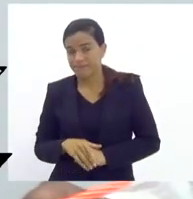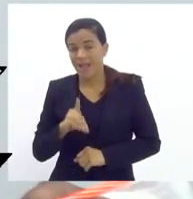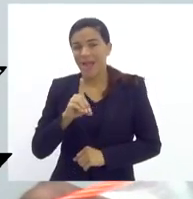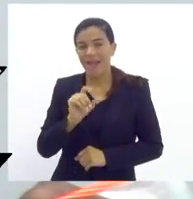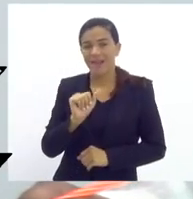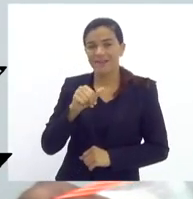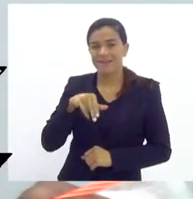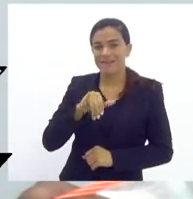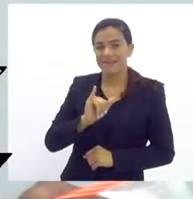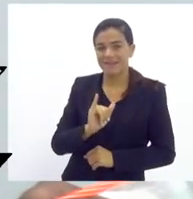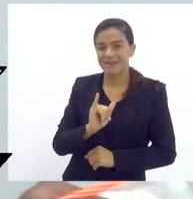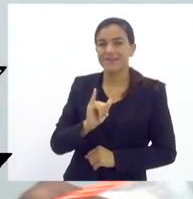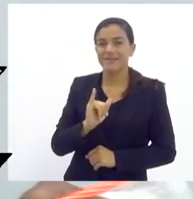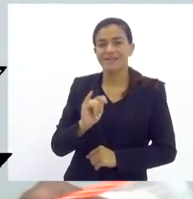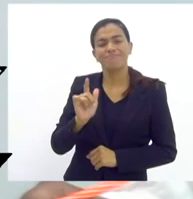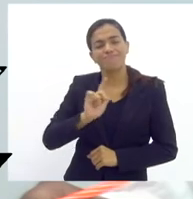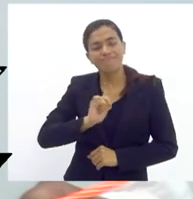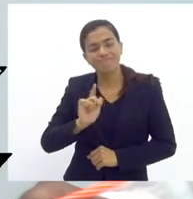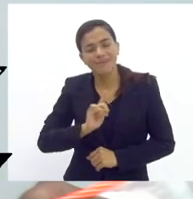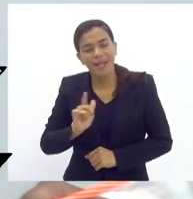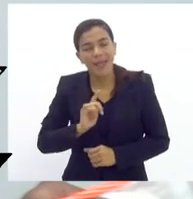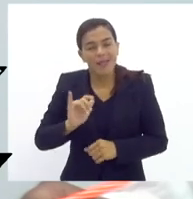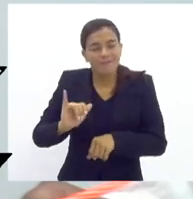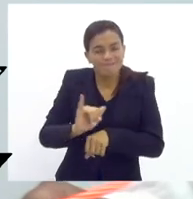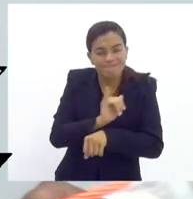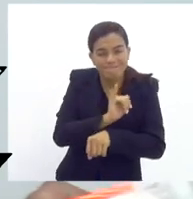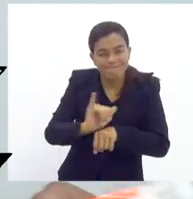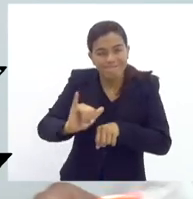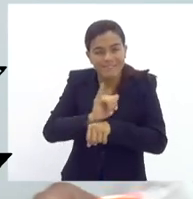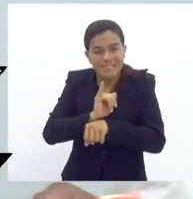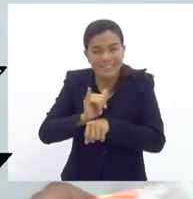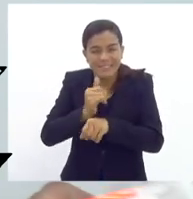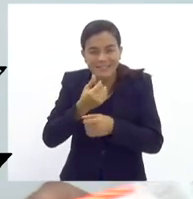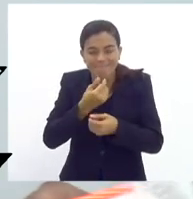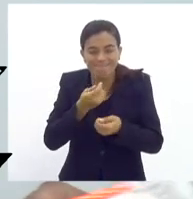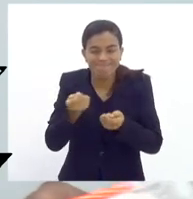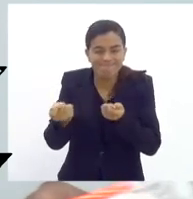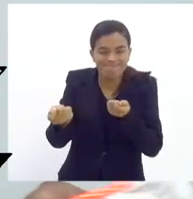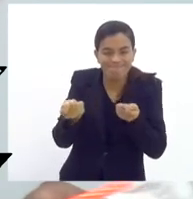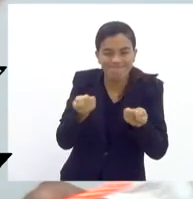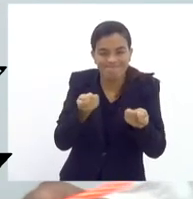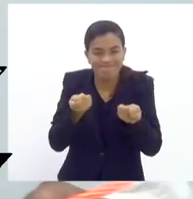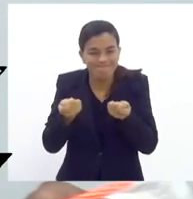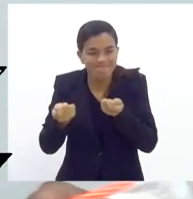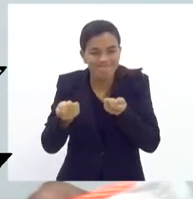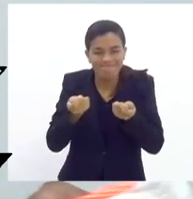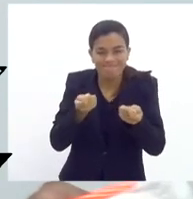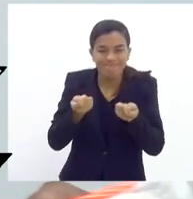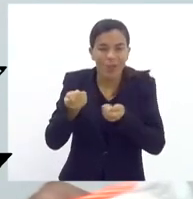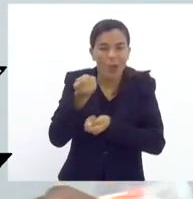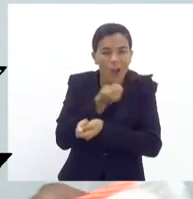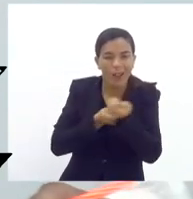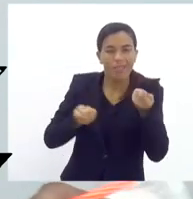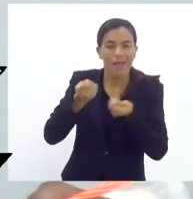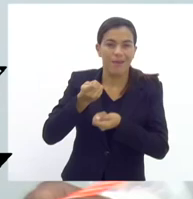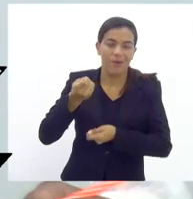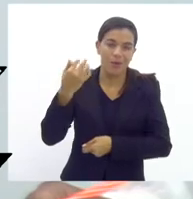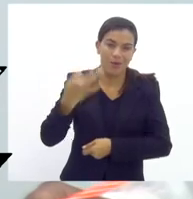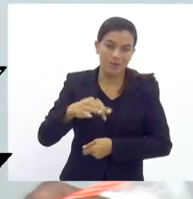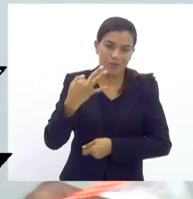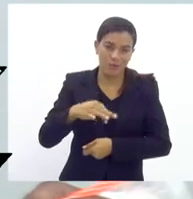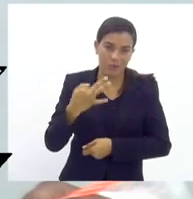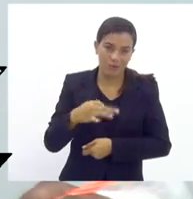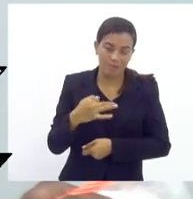Dani ela tem uma maneira de lidar com essa dor por estar nesse lugar que